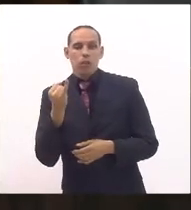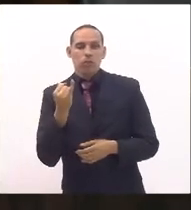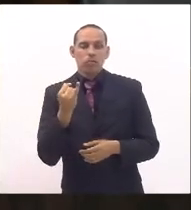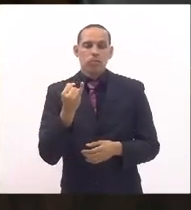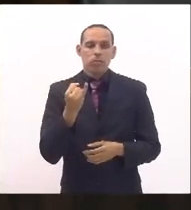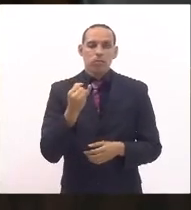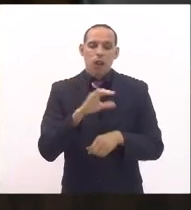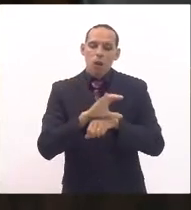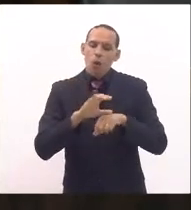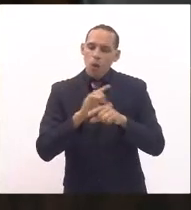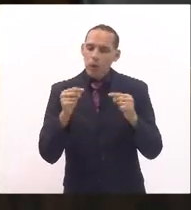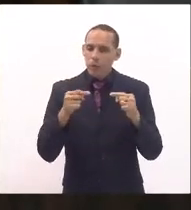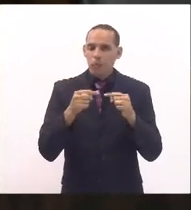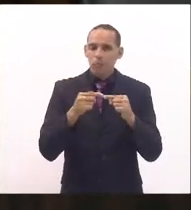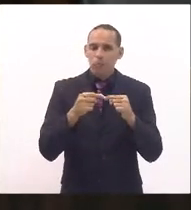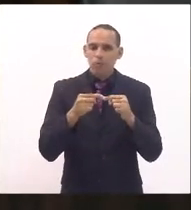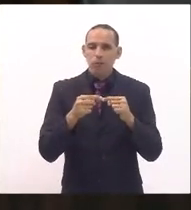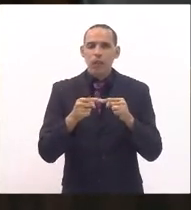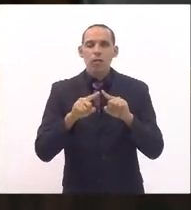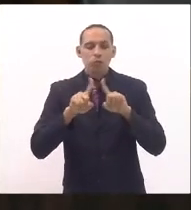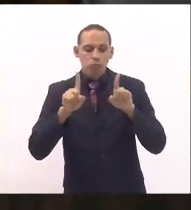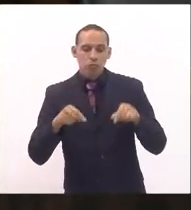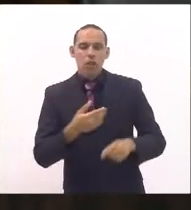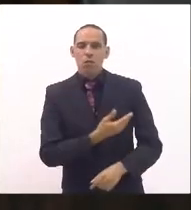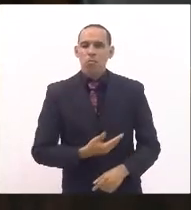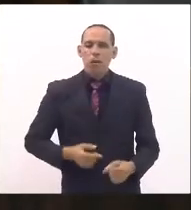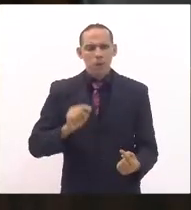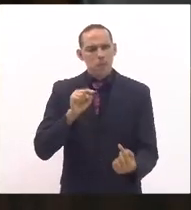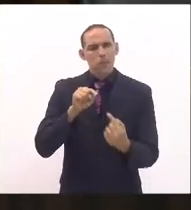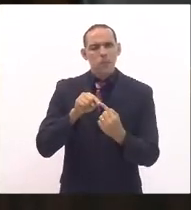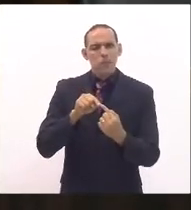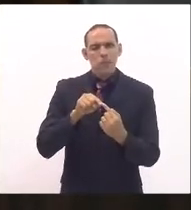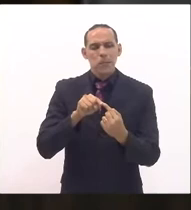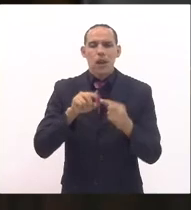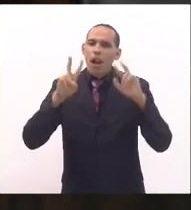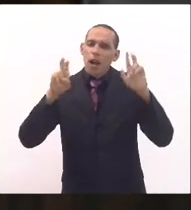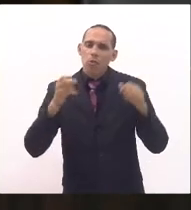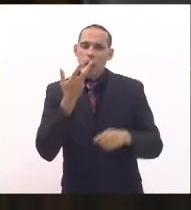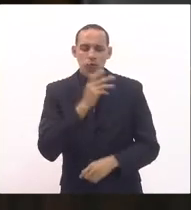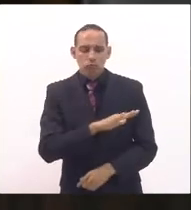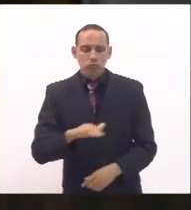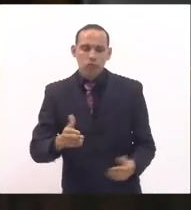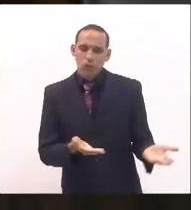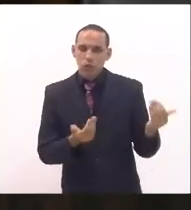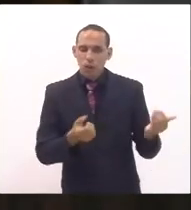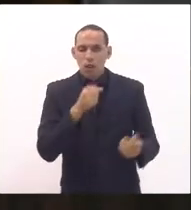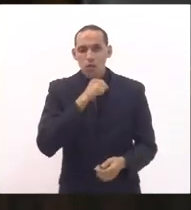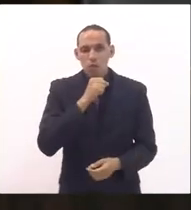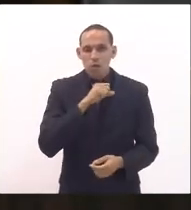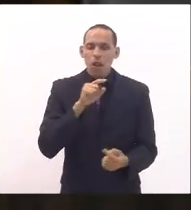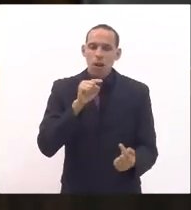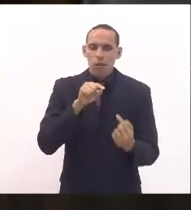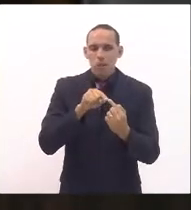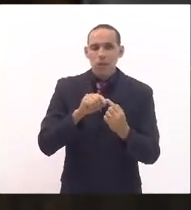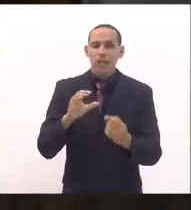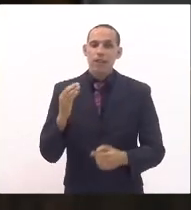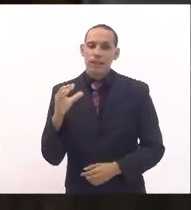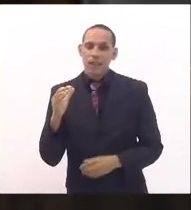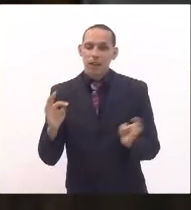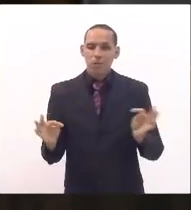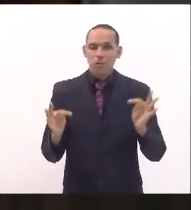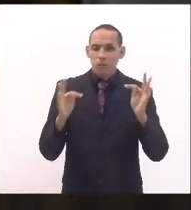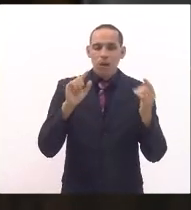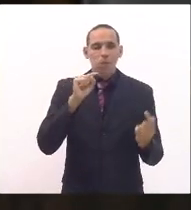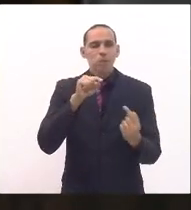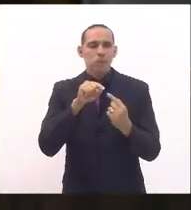pela constitucionalidade de servidores públicos, favorável, de assuntos da criança, do adolescente e do idoso, favorável, de ciência e tecnologia,